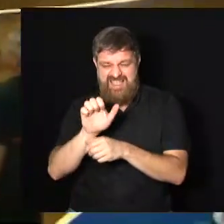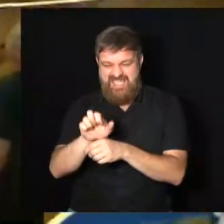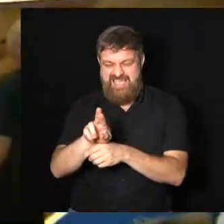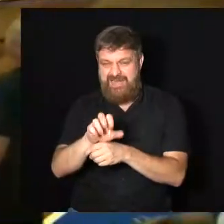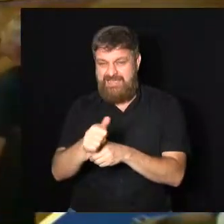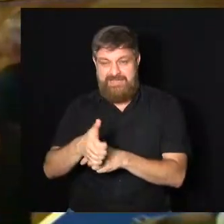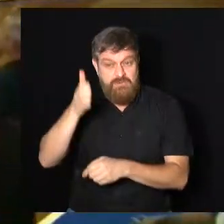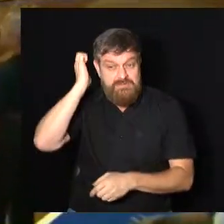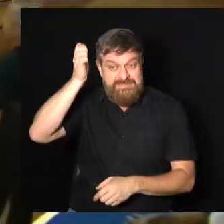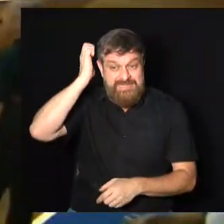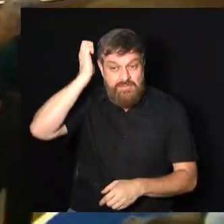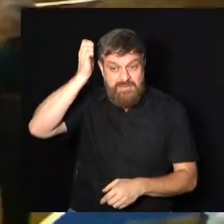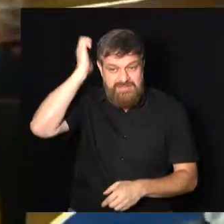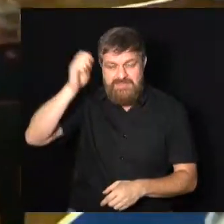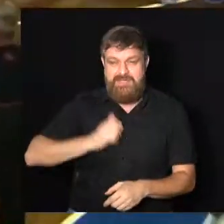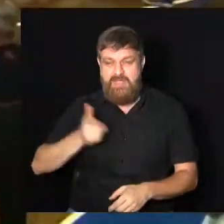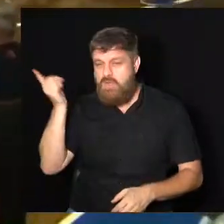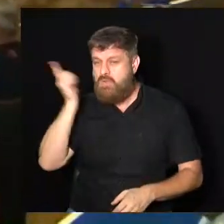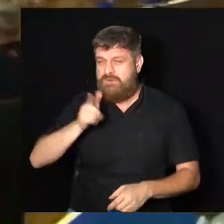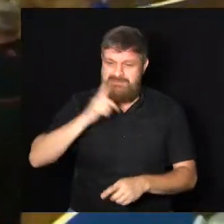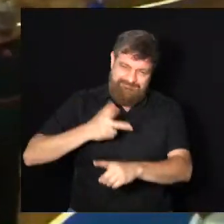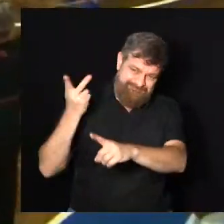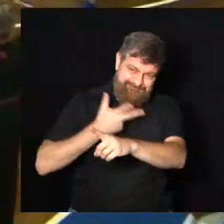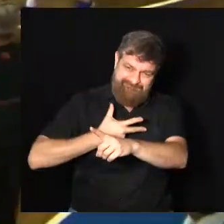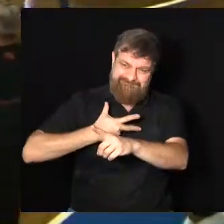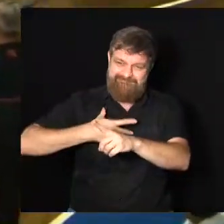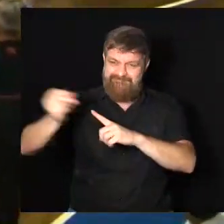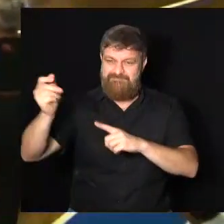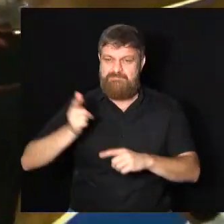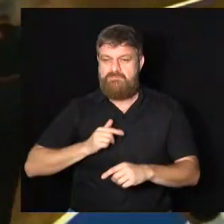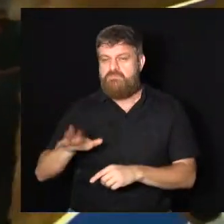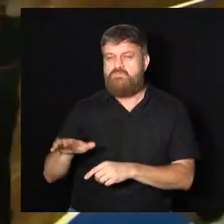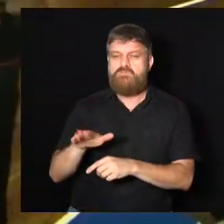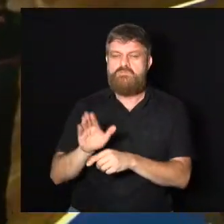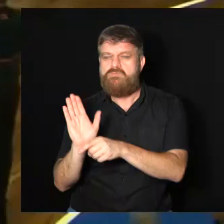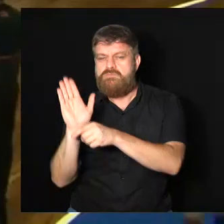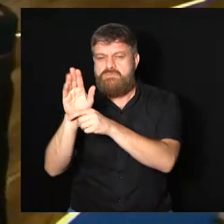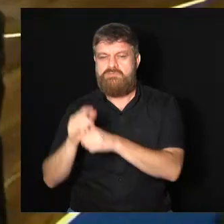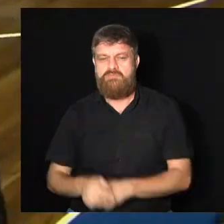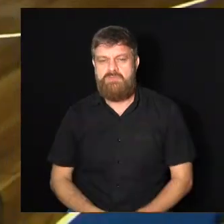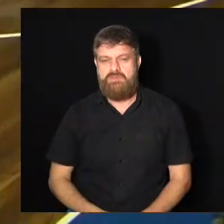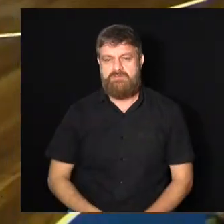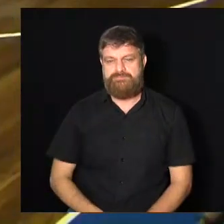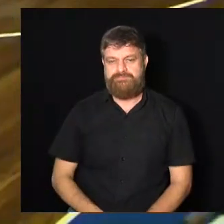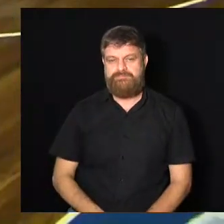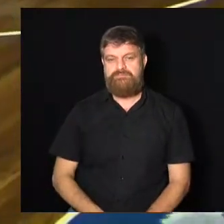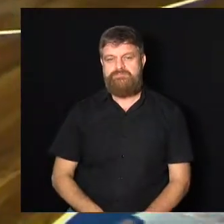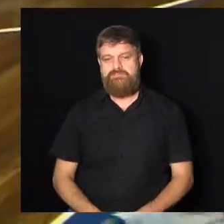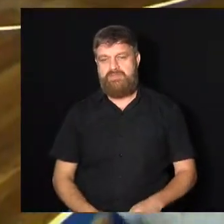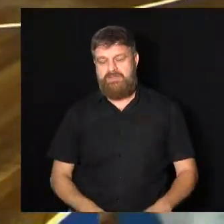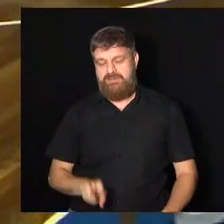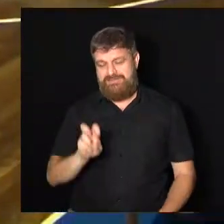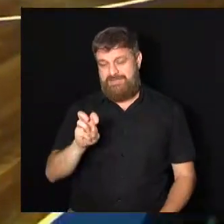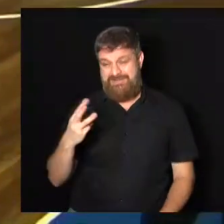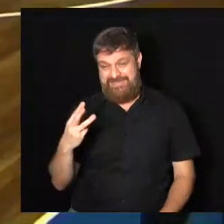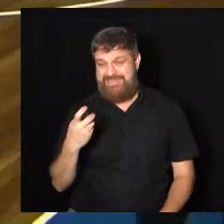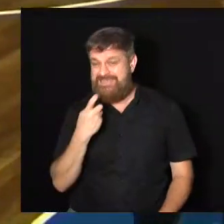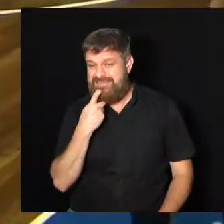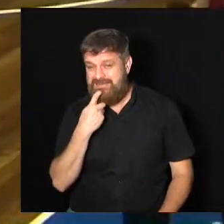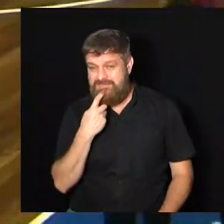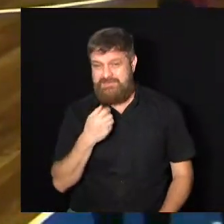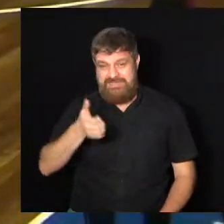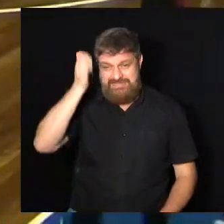André conseguiu fazer a virada e aí só administrou. Final, Veracruz 53, Santo